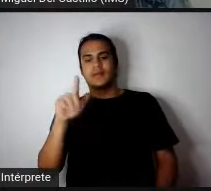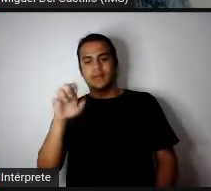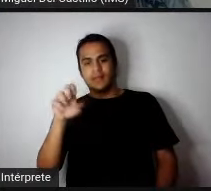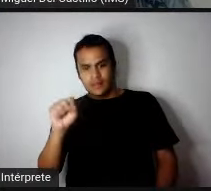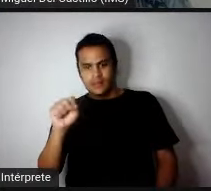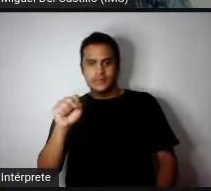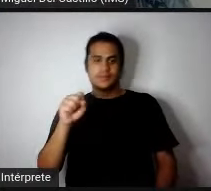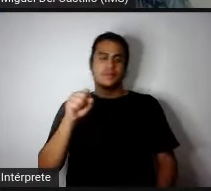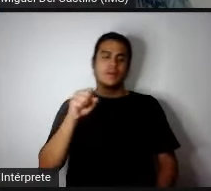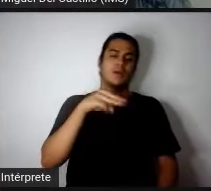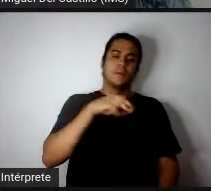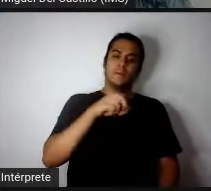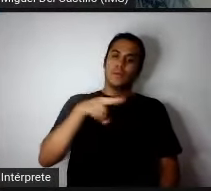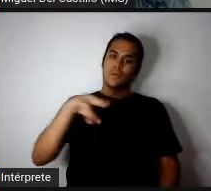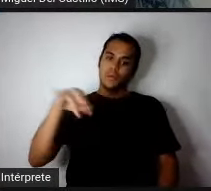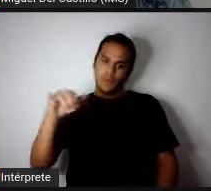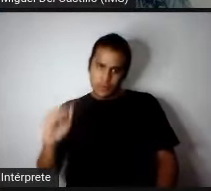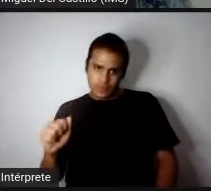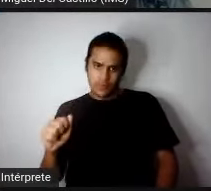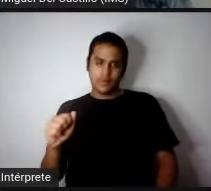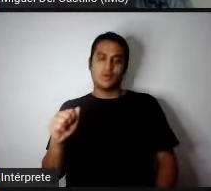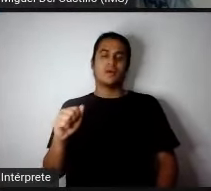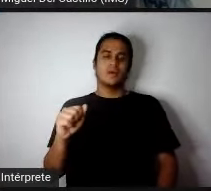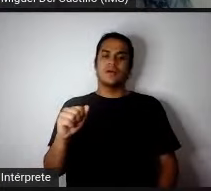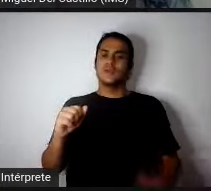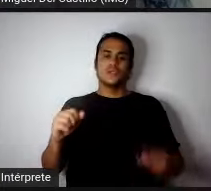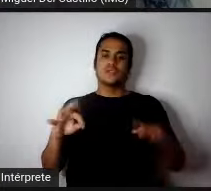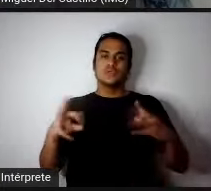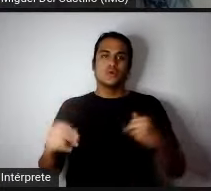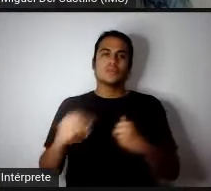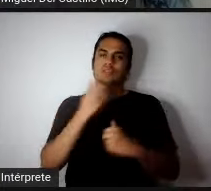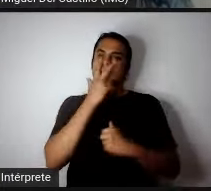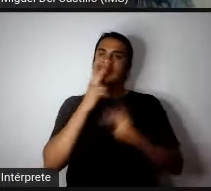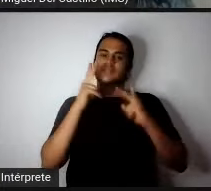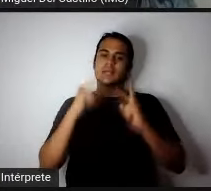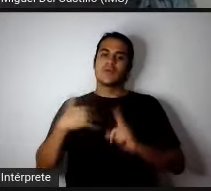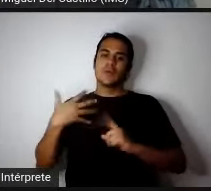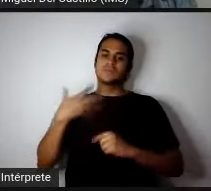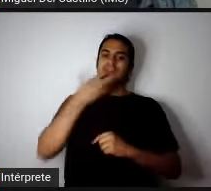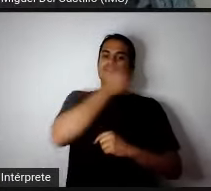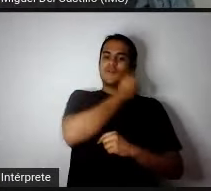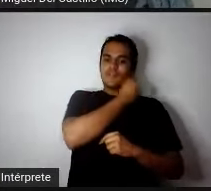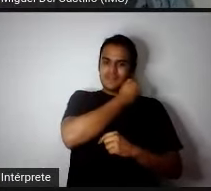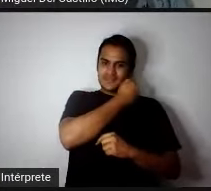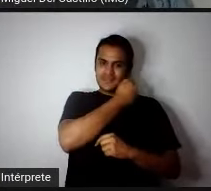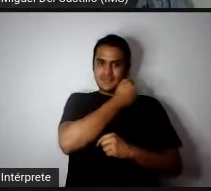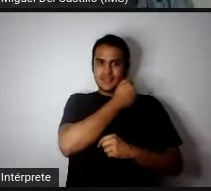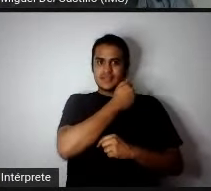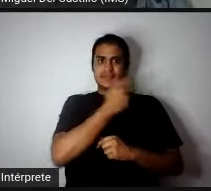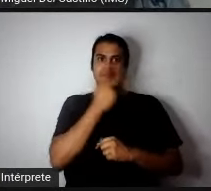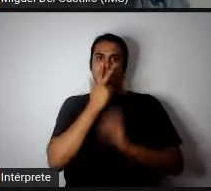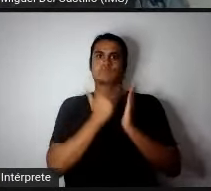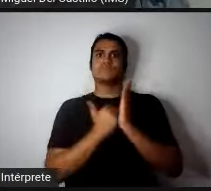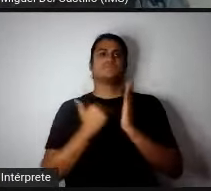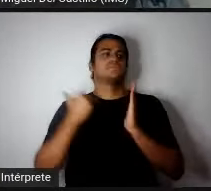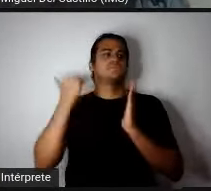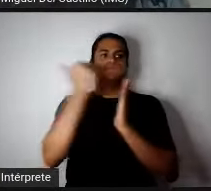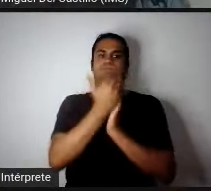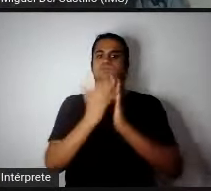Dote Filmes, tudo me salva desse exagero